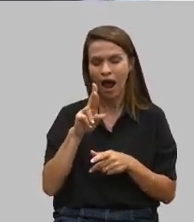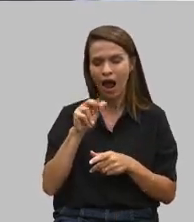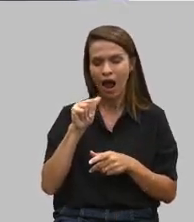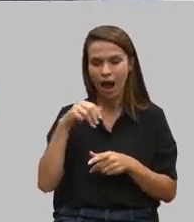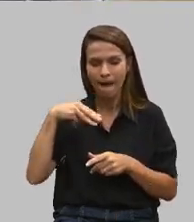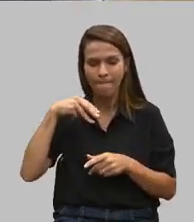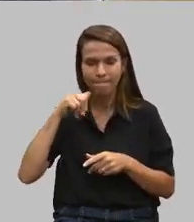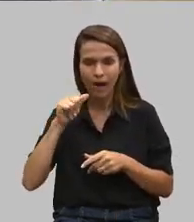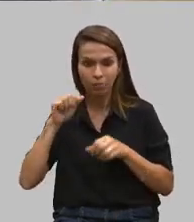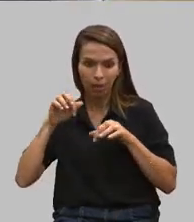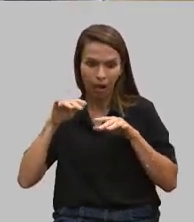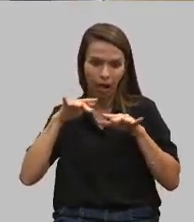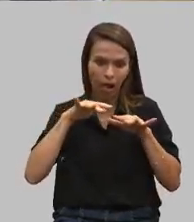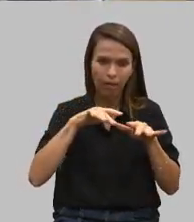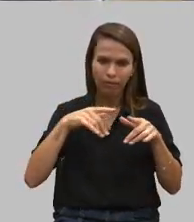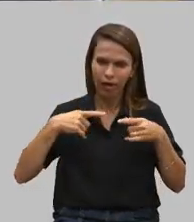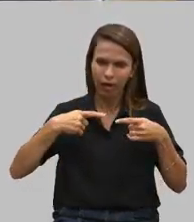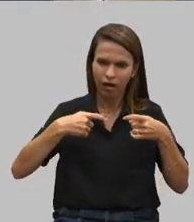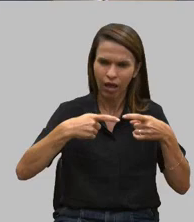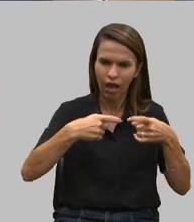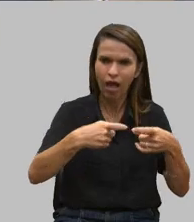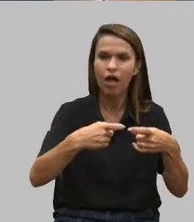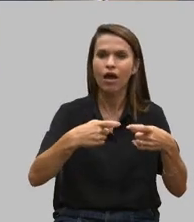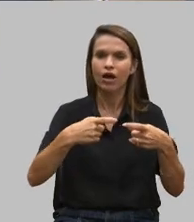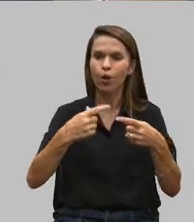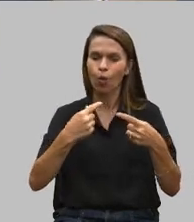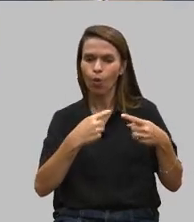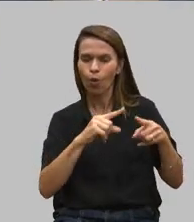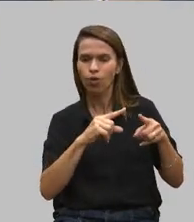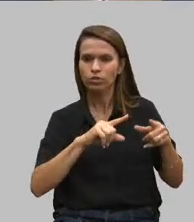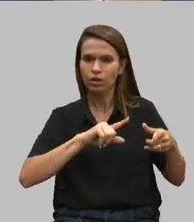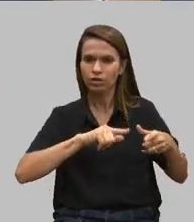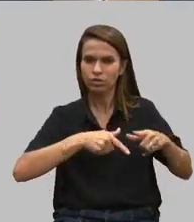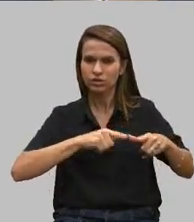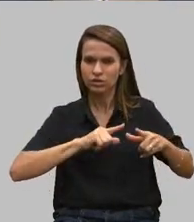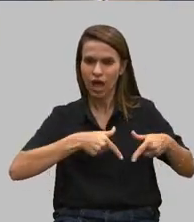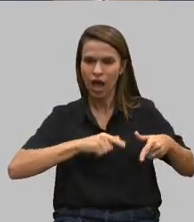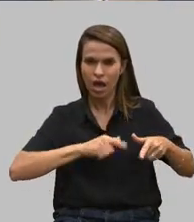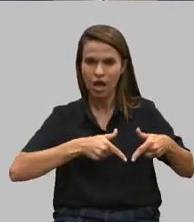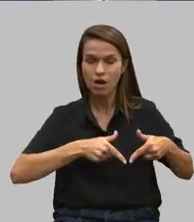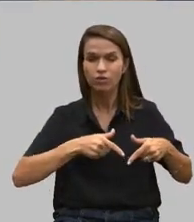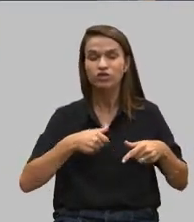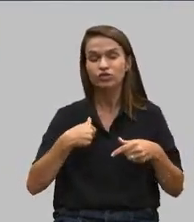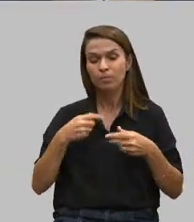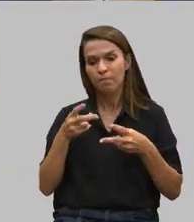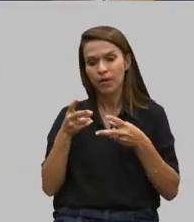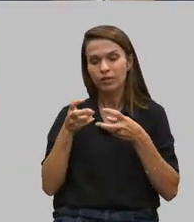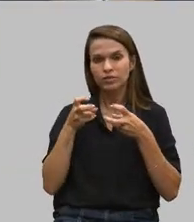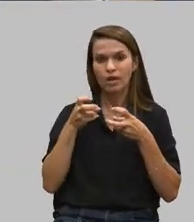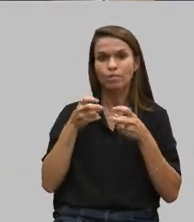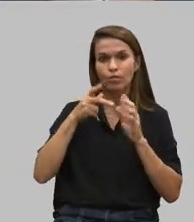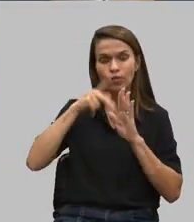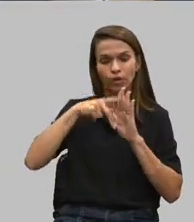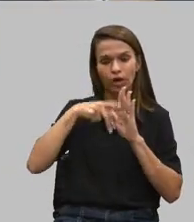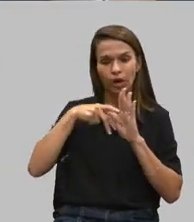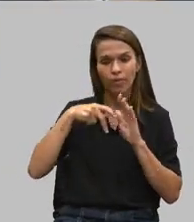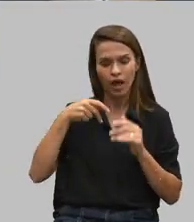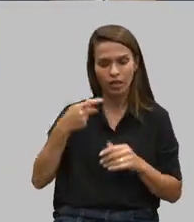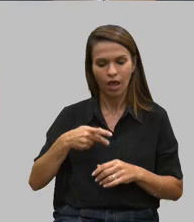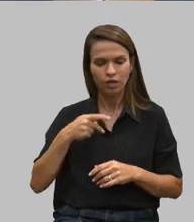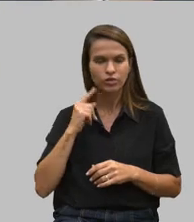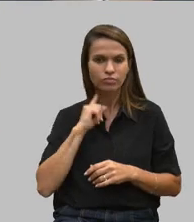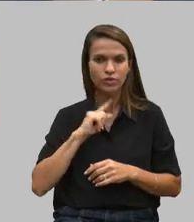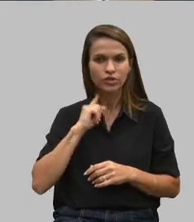firmar Como Israel a gente vê um programa aqui em Minas Gerais do governador Romeu Zema eh